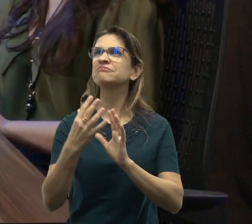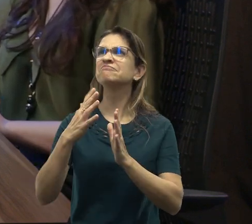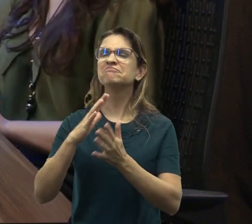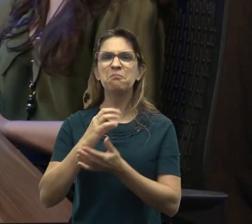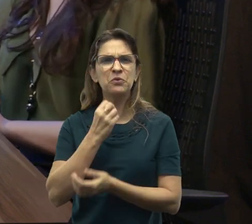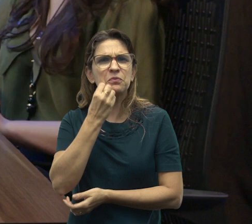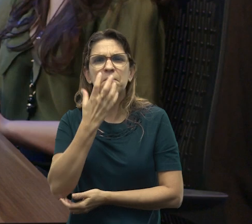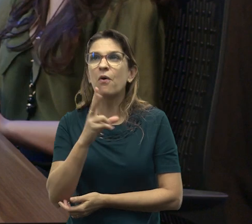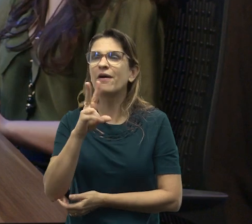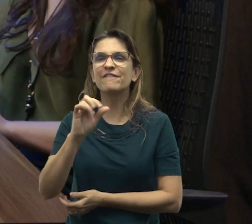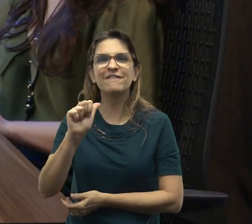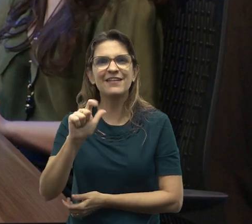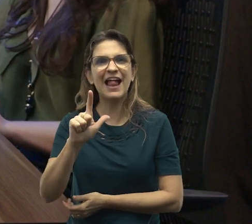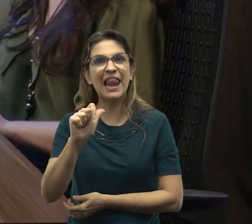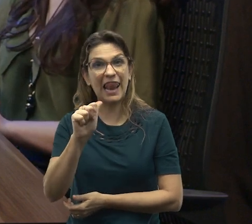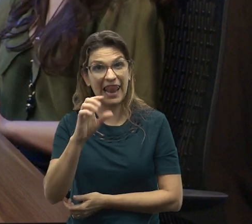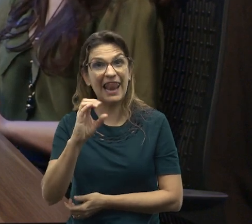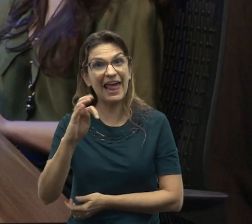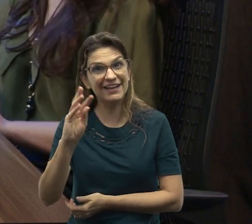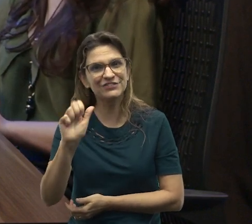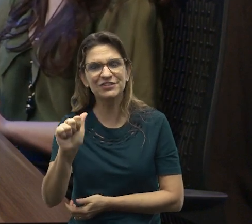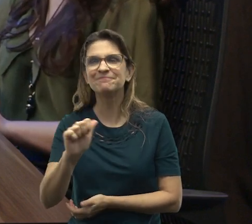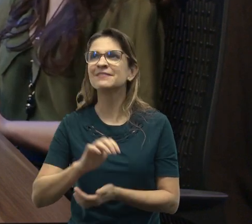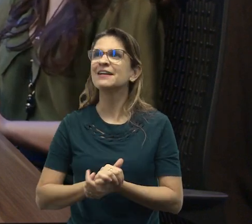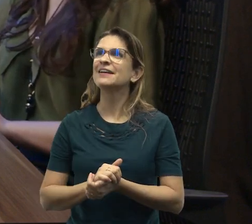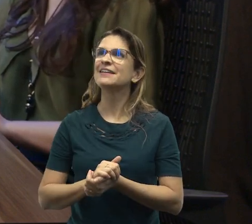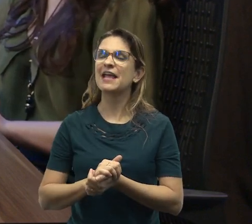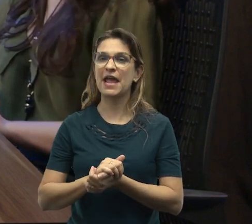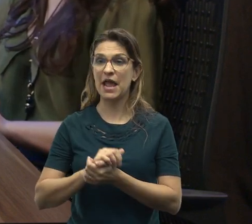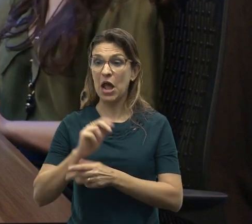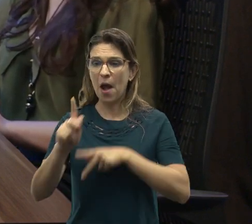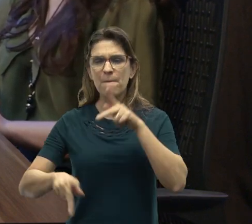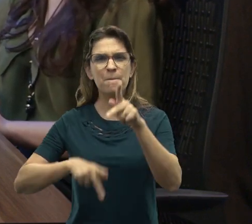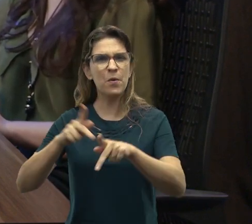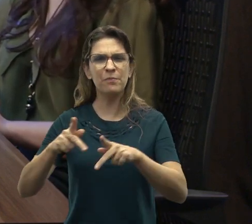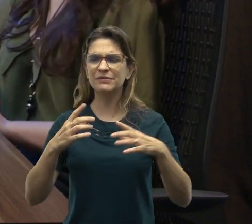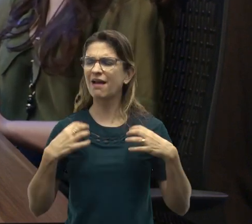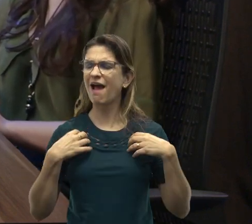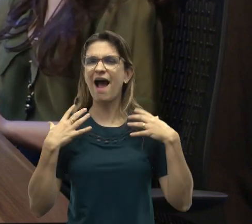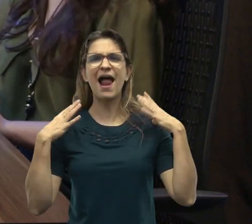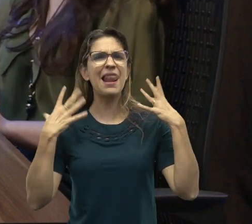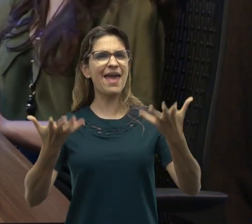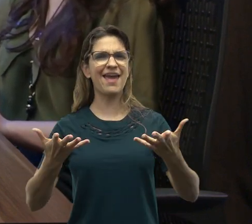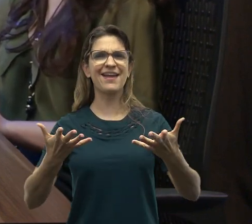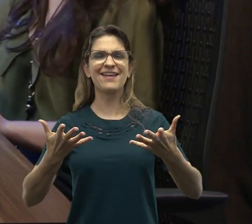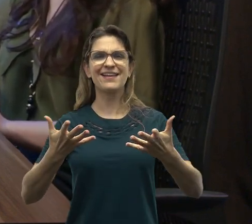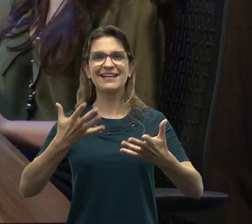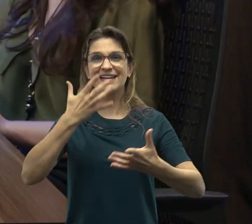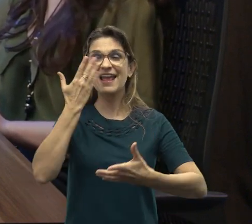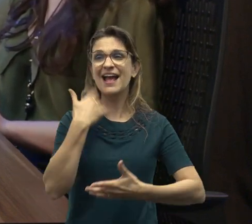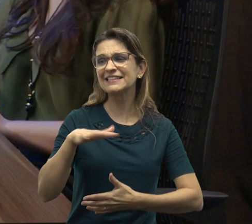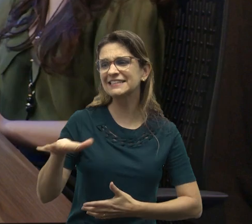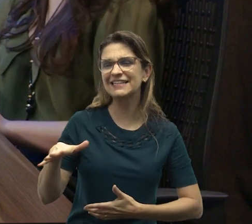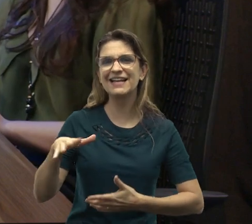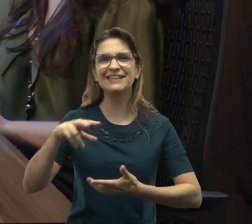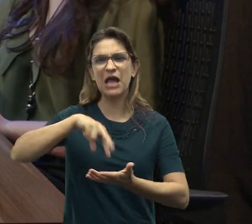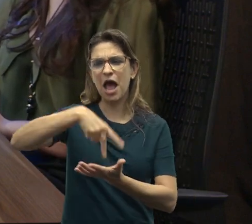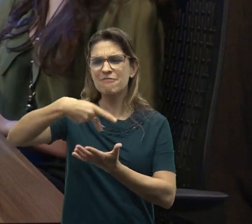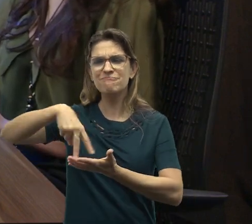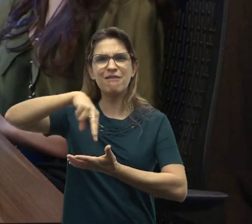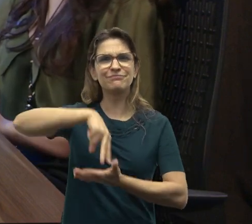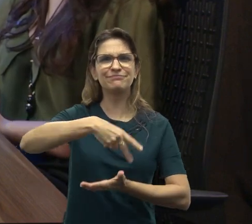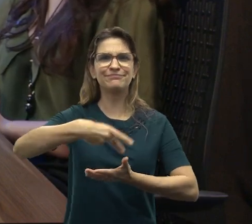é um povo muito alegre. As crianças cantam o dia inteiro, dançam o dia inteiro. Então